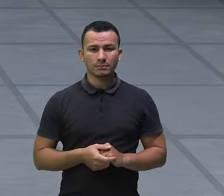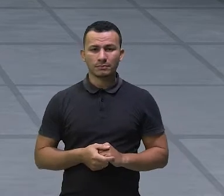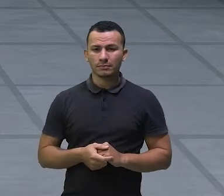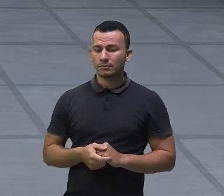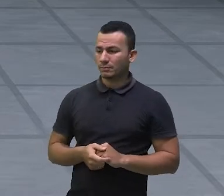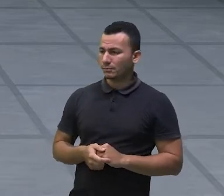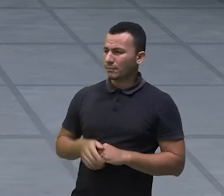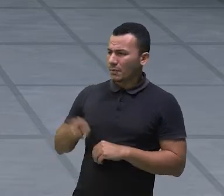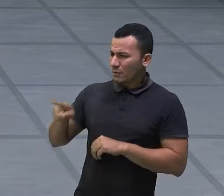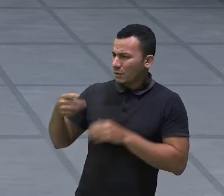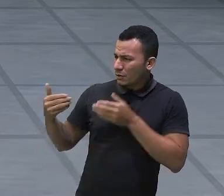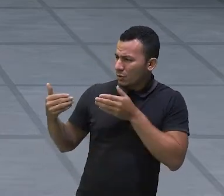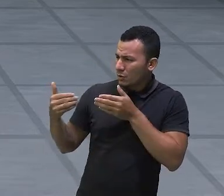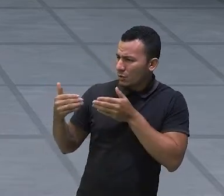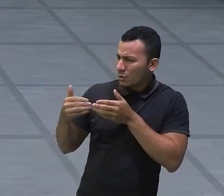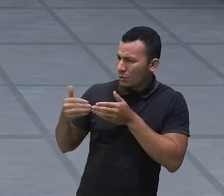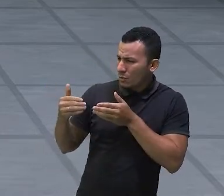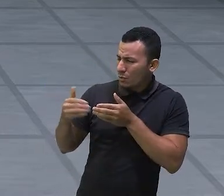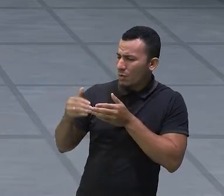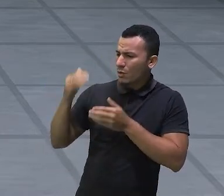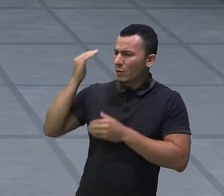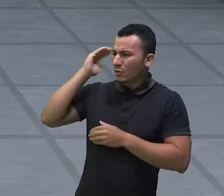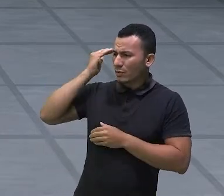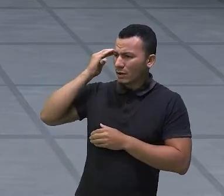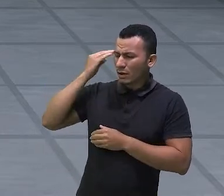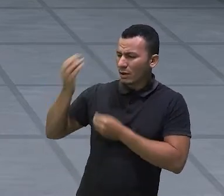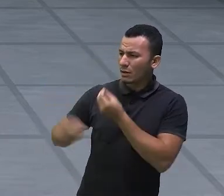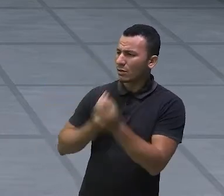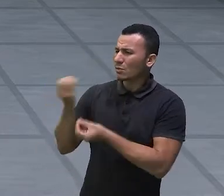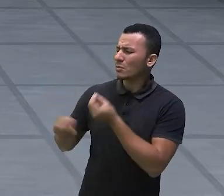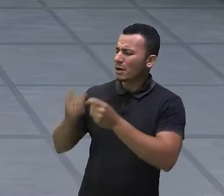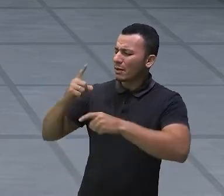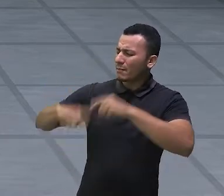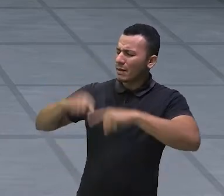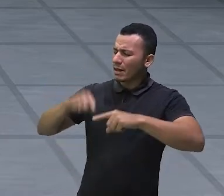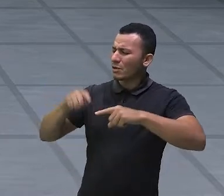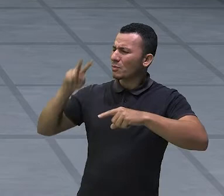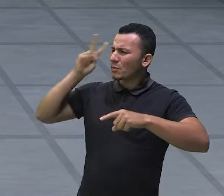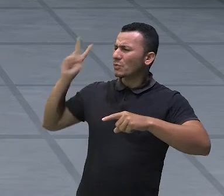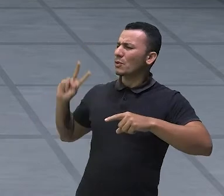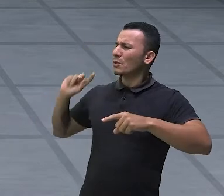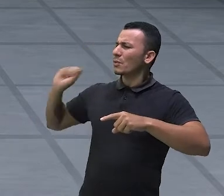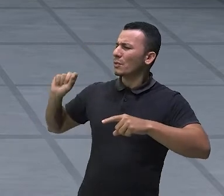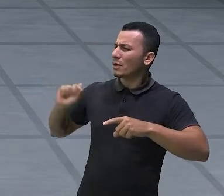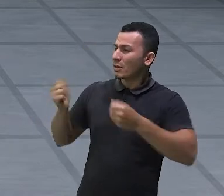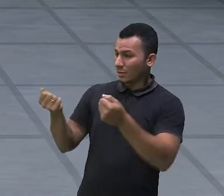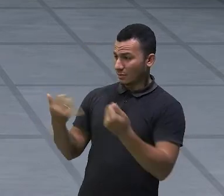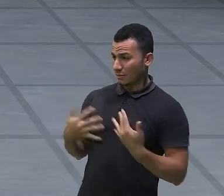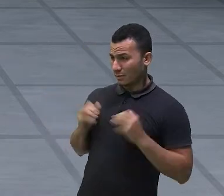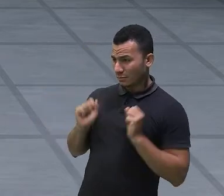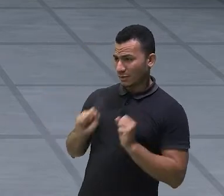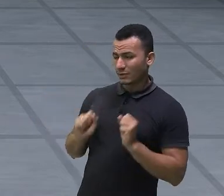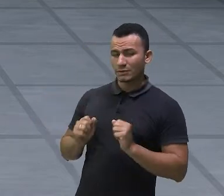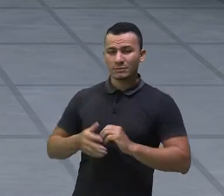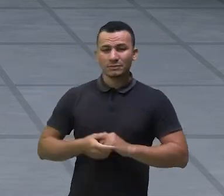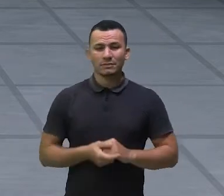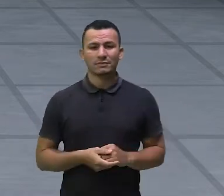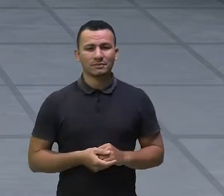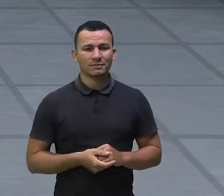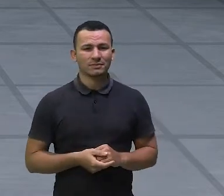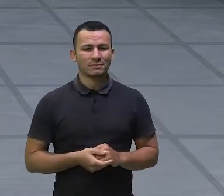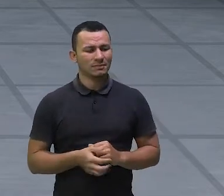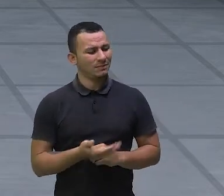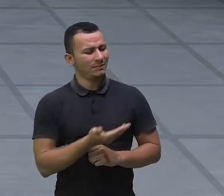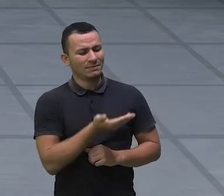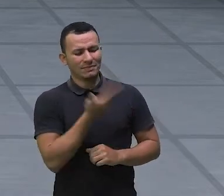Vocês concordam em entender um pouco de materialismo histórico? Vamos lá, professor? Sim,